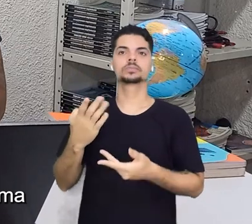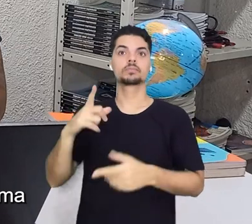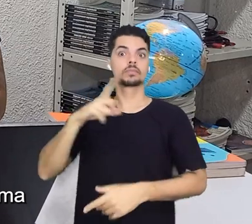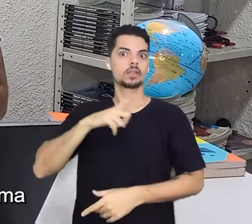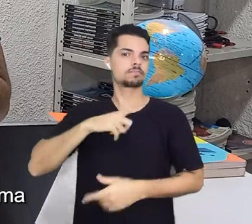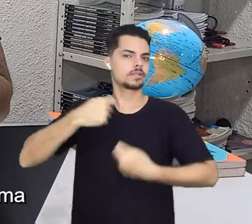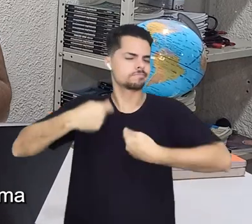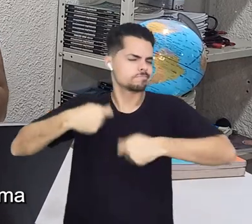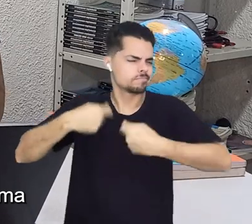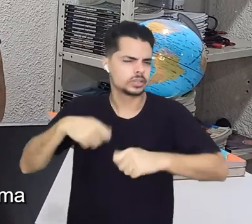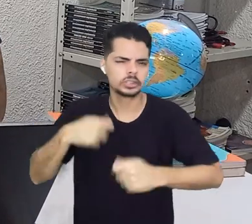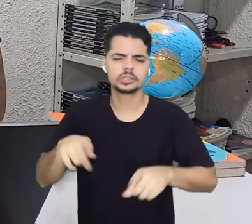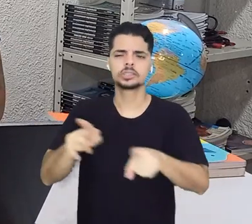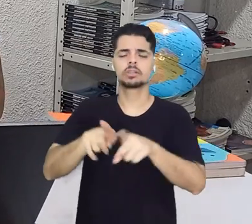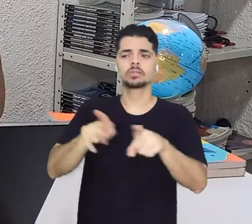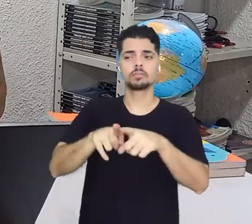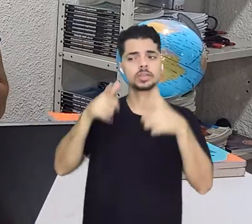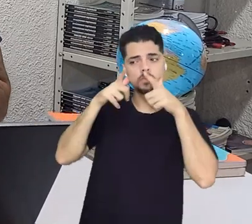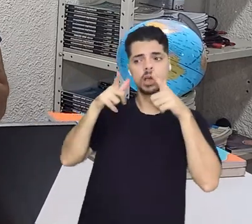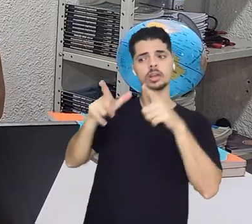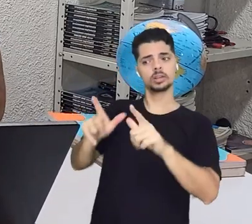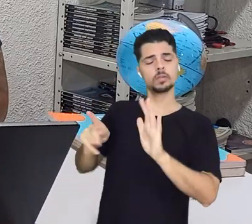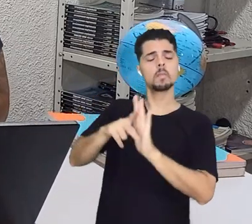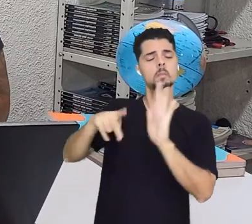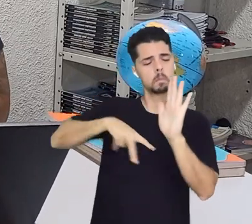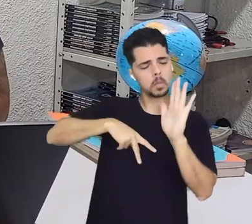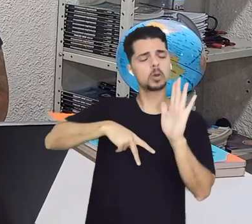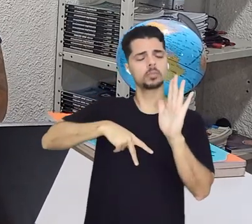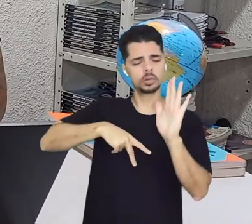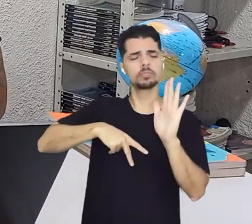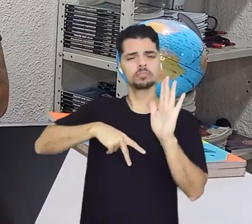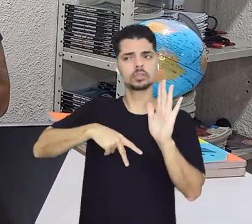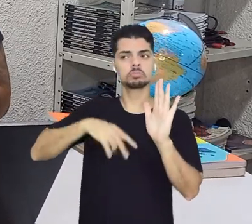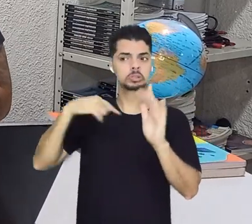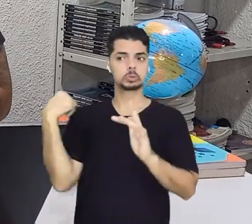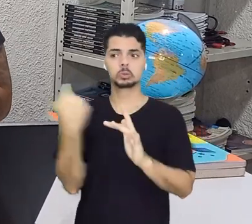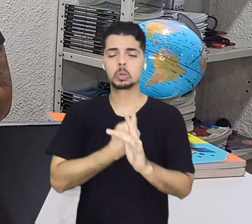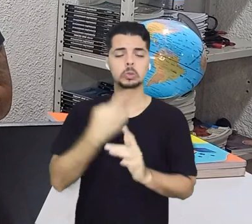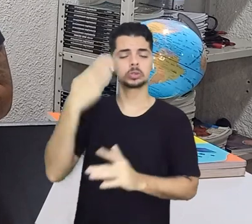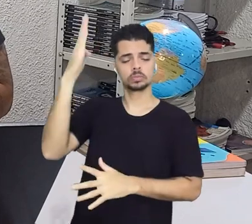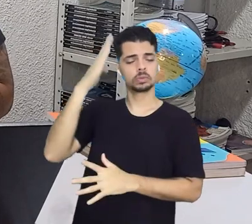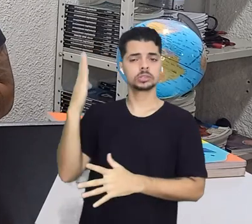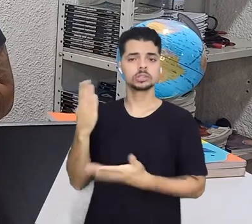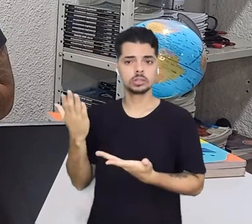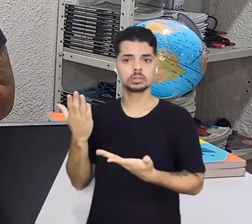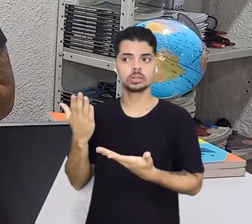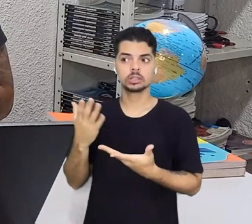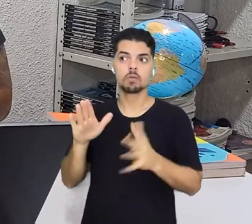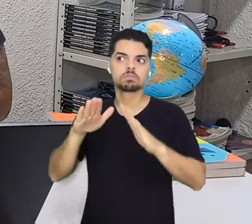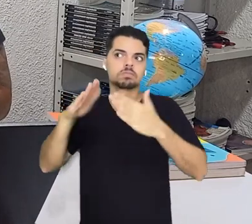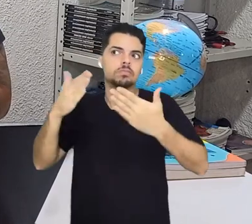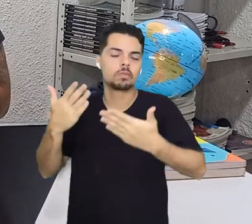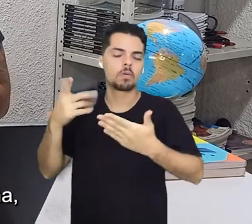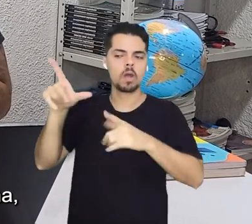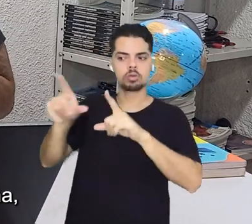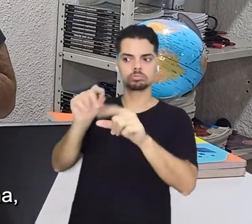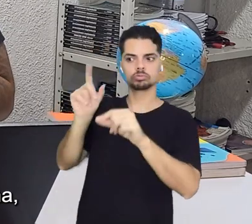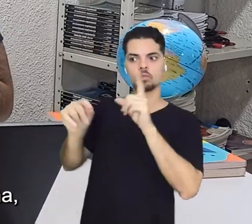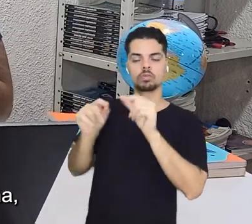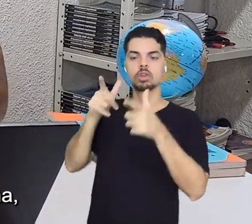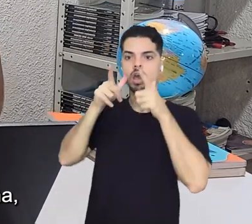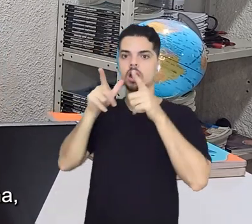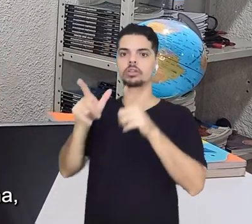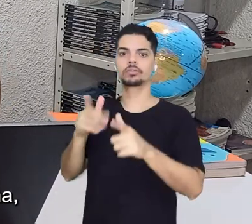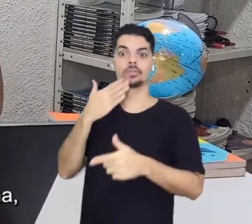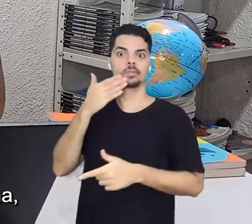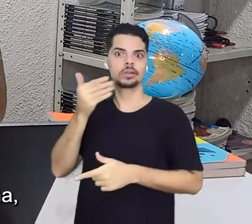carência de um idioma que se dizia oficial. Esse idioma foi a língua portuguesa, que se